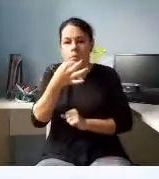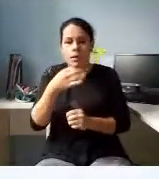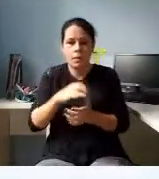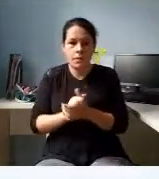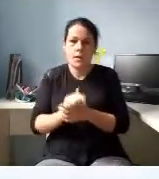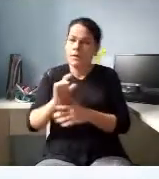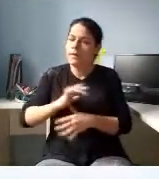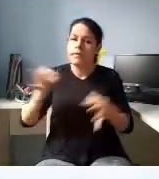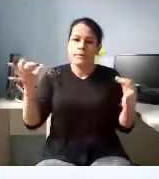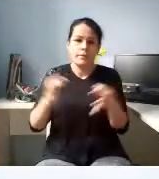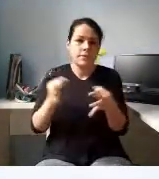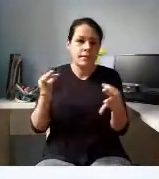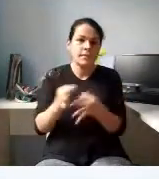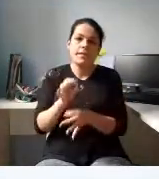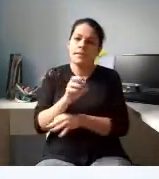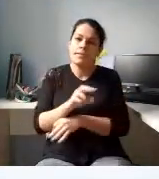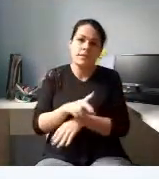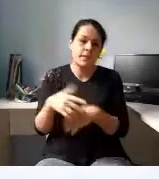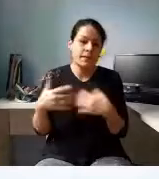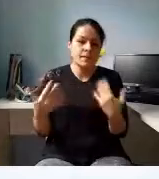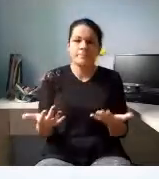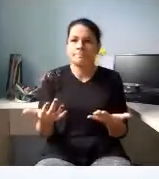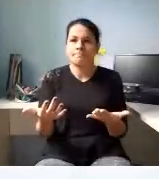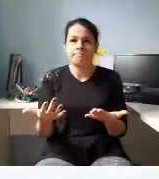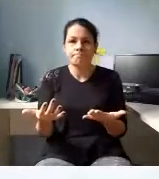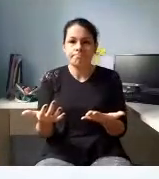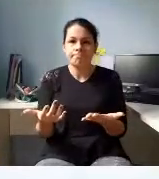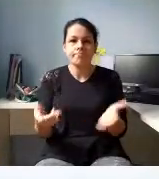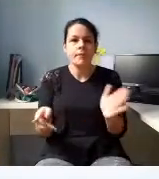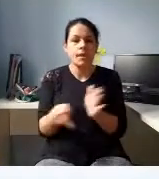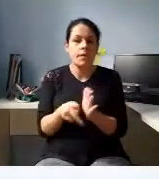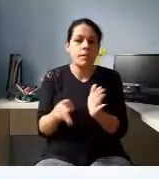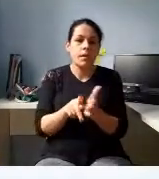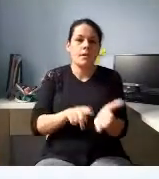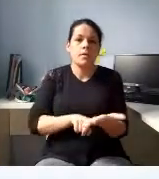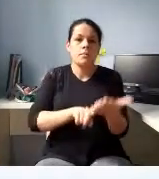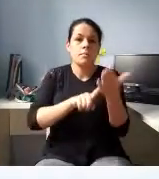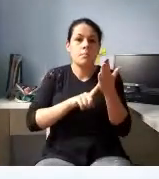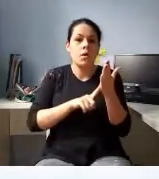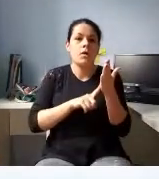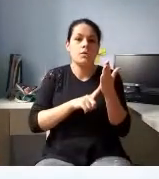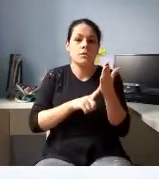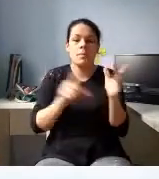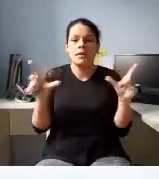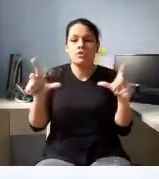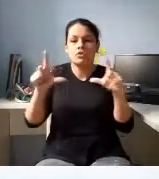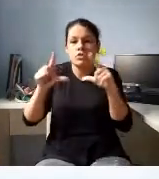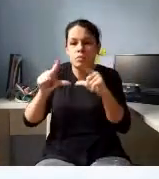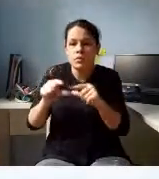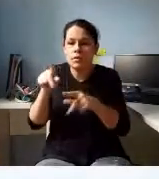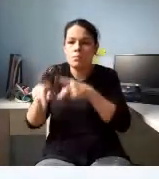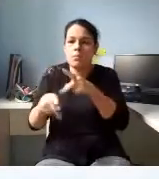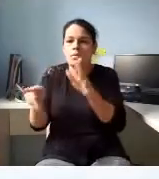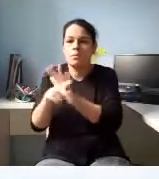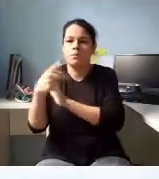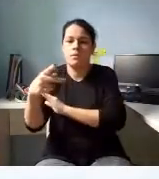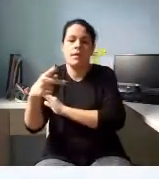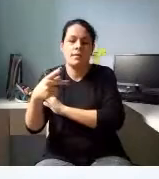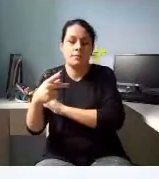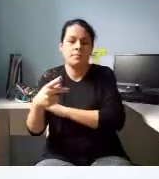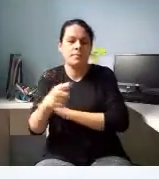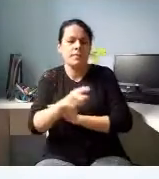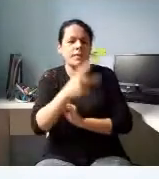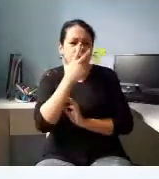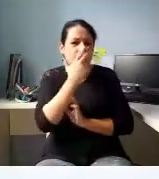estar vindo da diminuição de popularidade dele. Você acha que, se